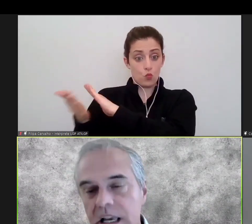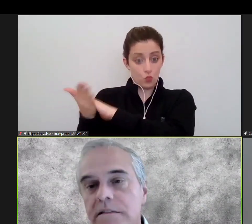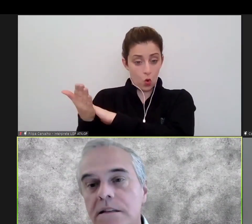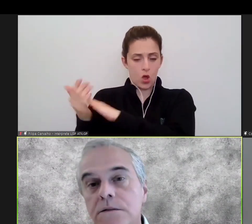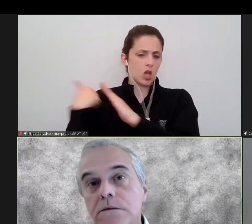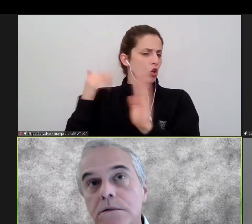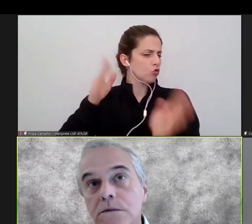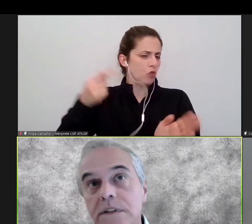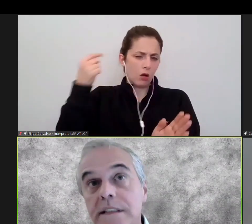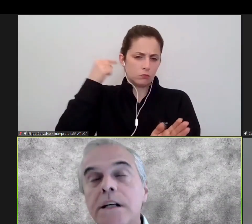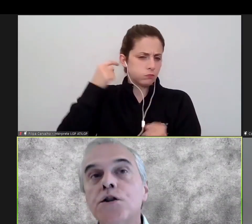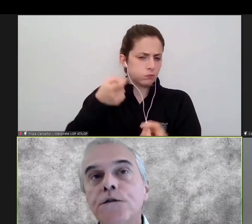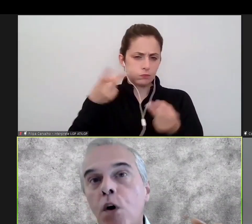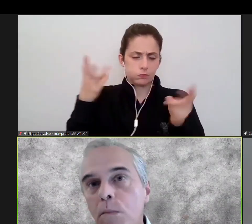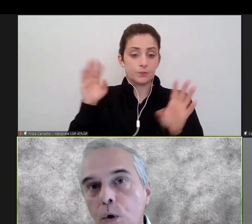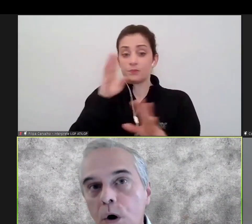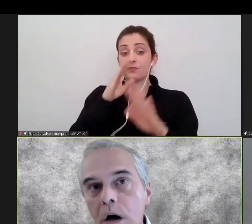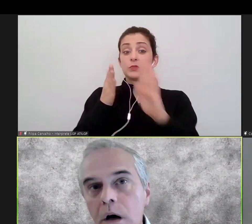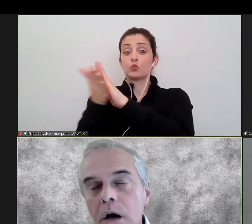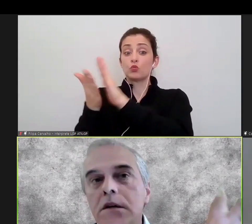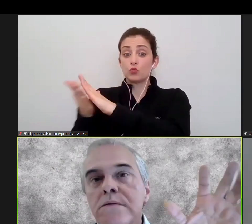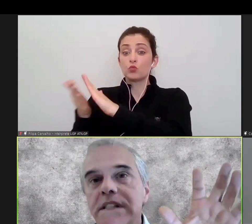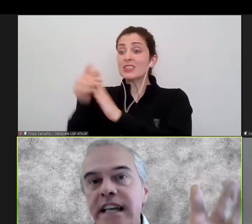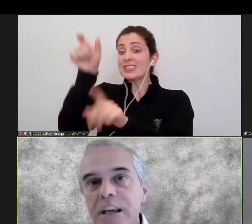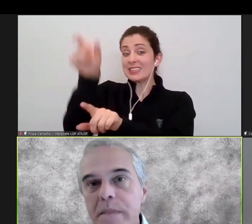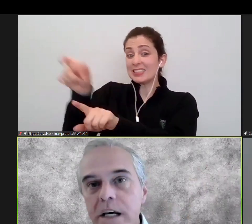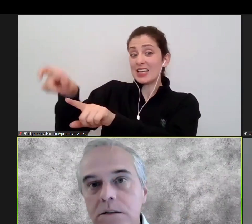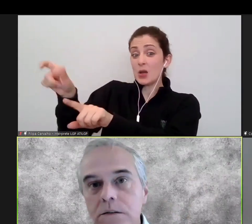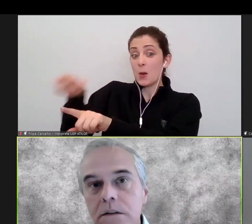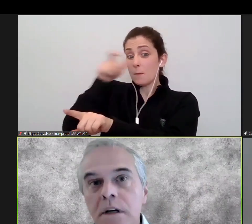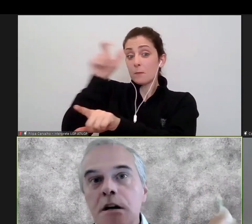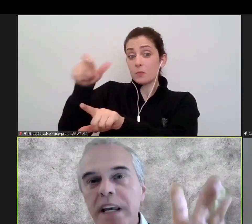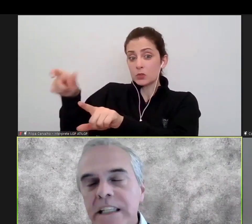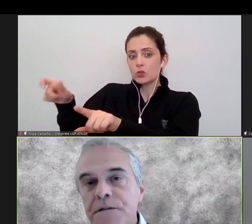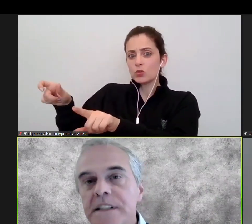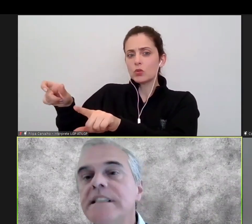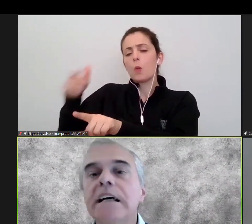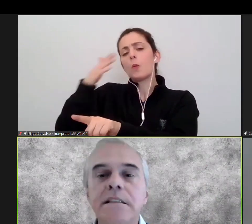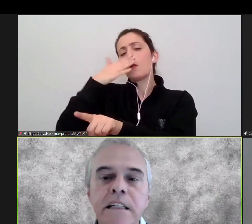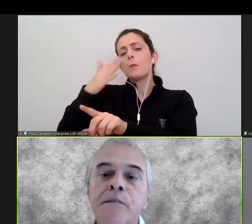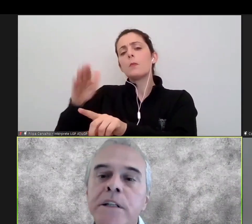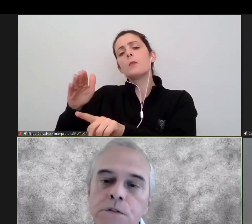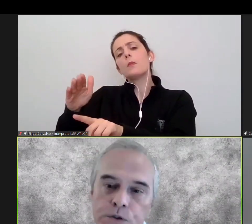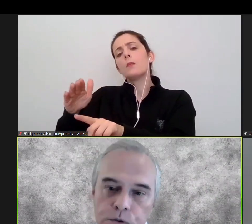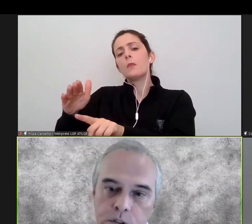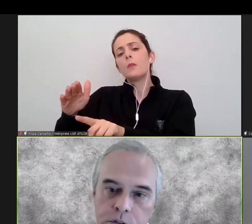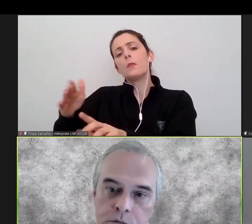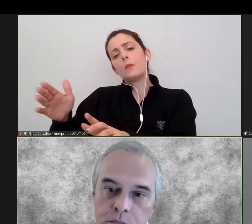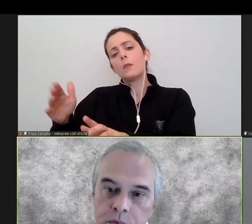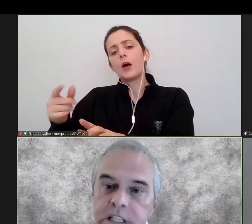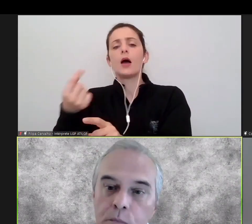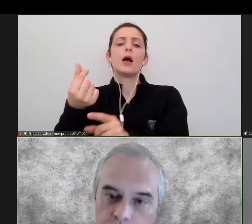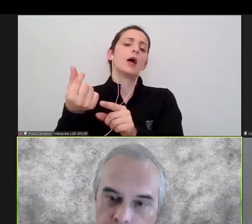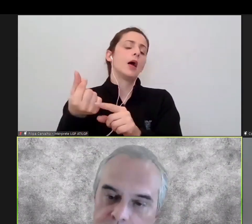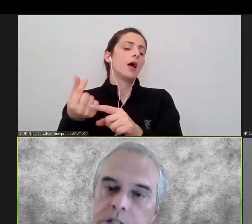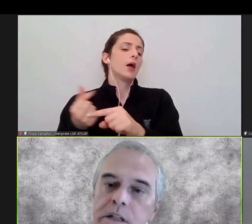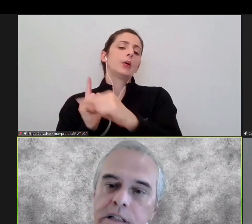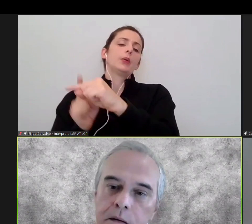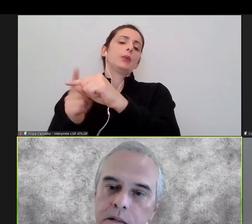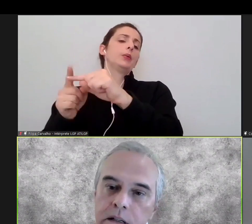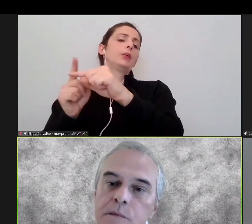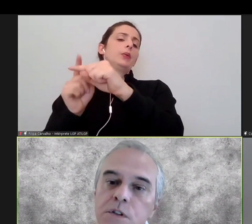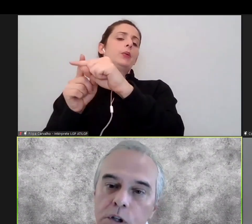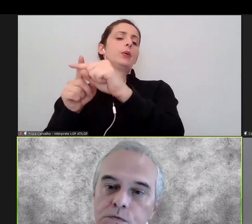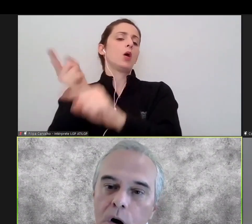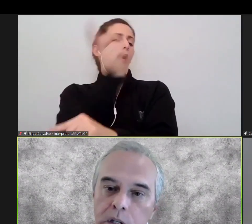vezes. Ela não se transformou num segmento beneficiado em detrimento de outros, que é uma discussão que